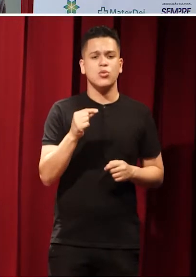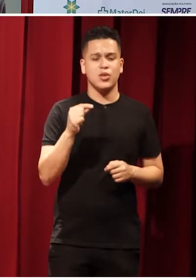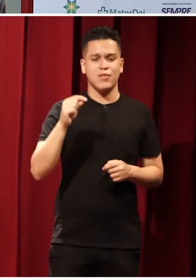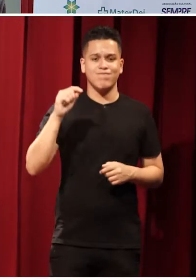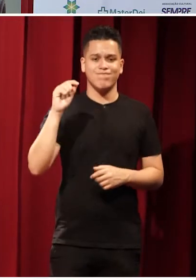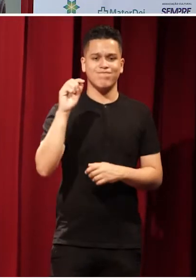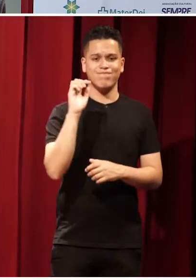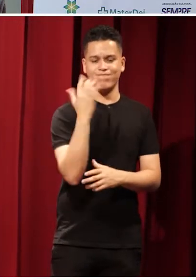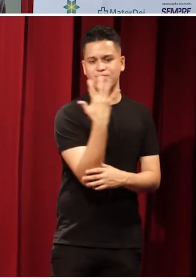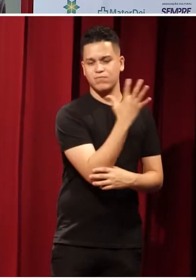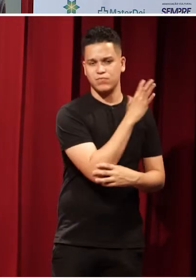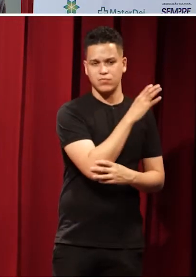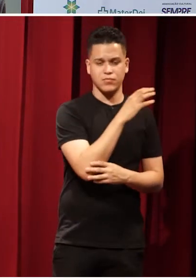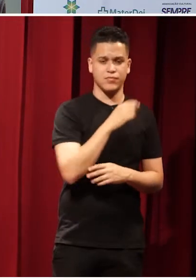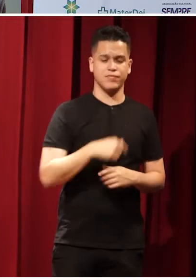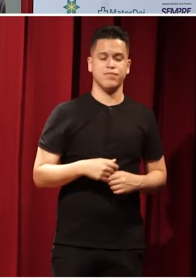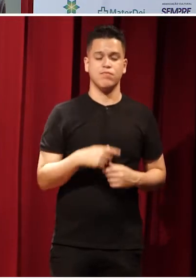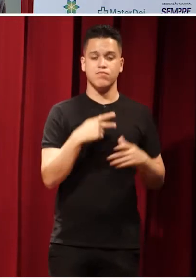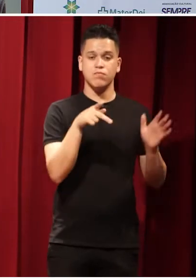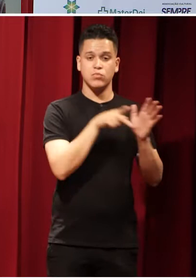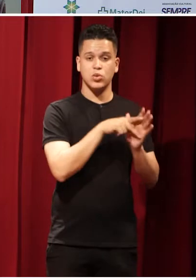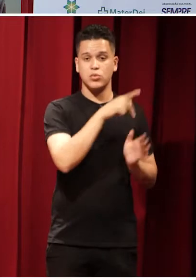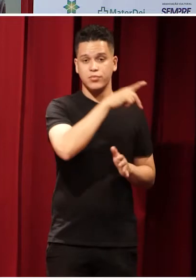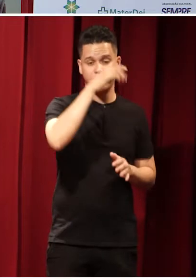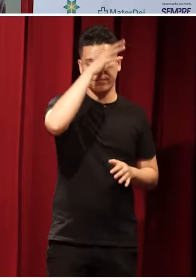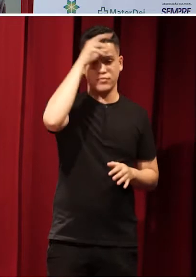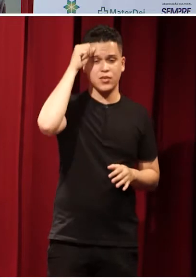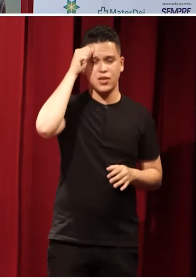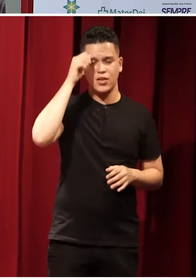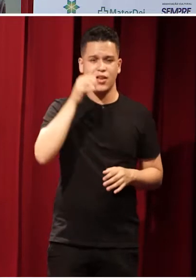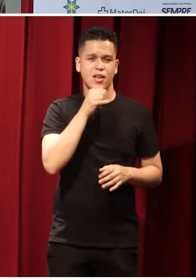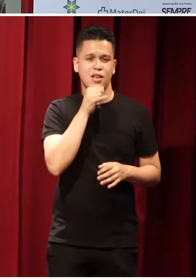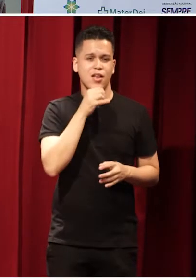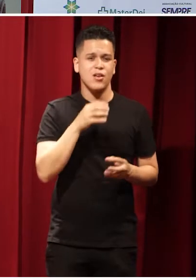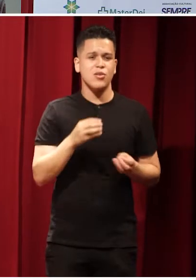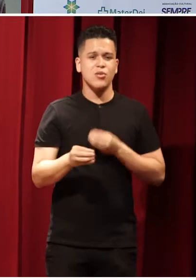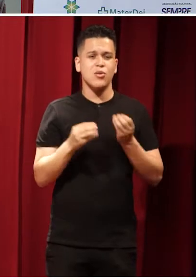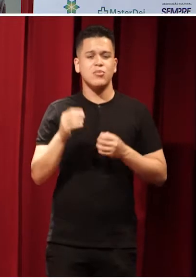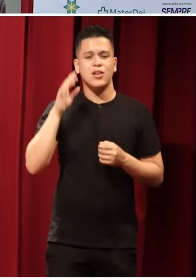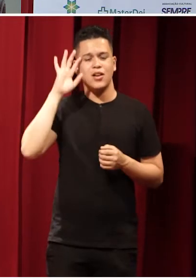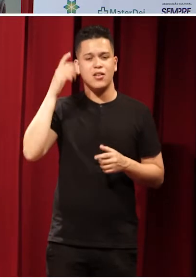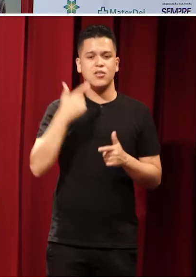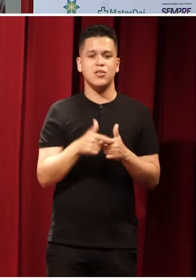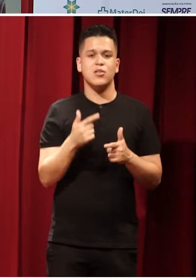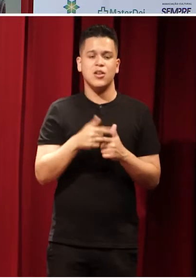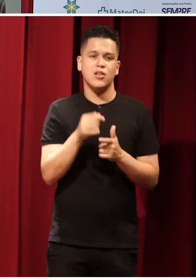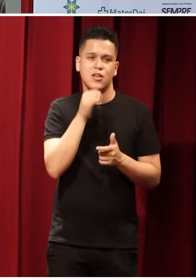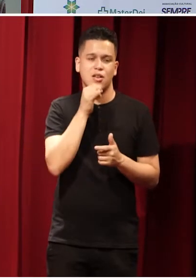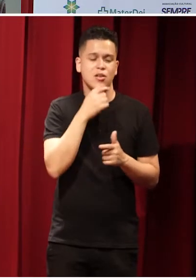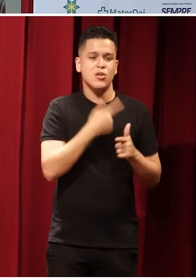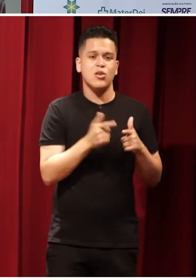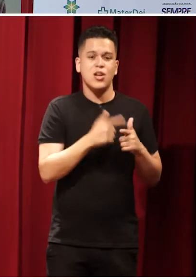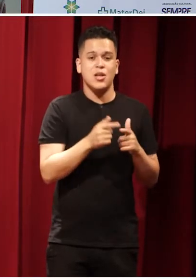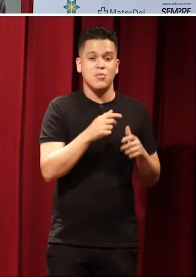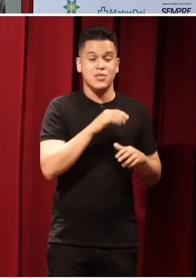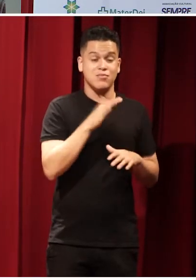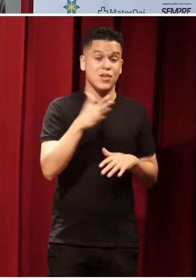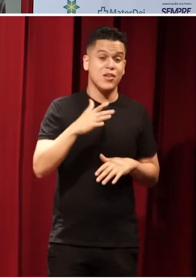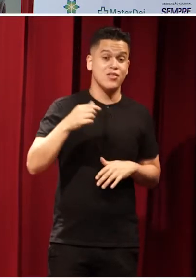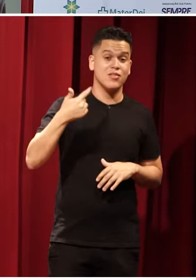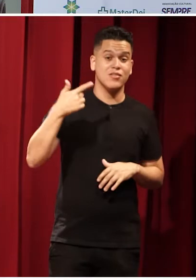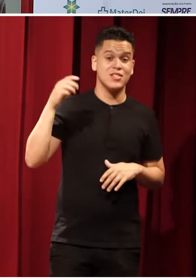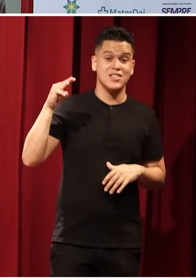seja, vai no sentido de que, para resolver os problemas dos 25 milhões de pessoas que vivem na